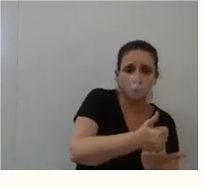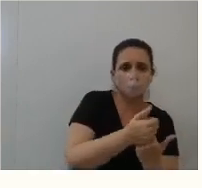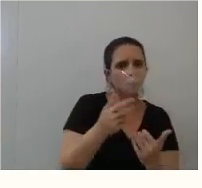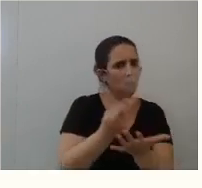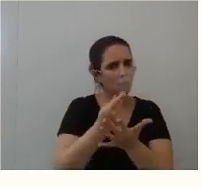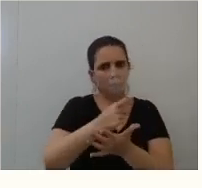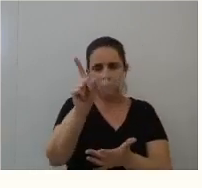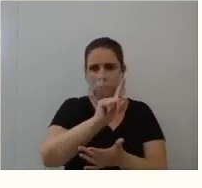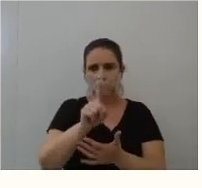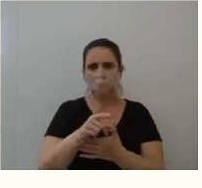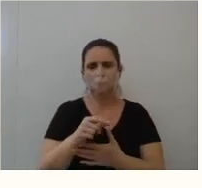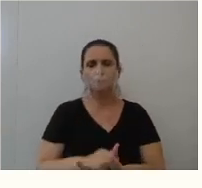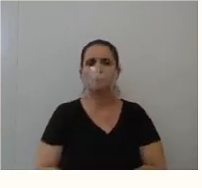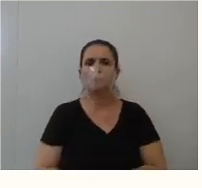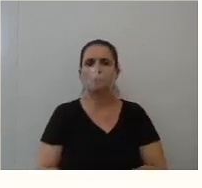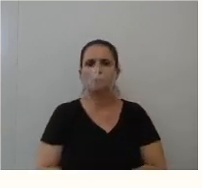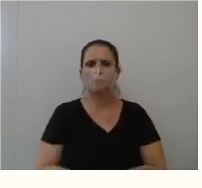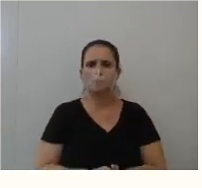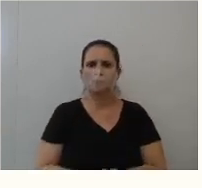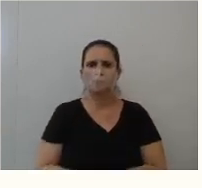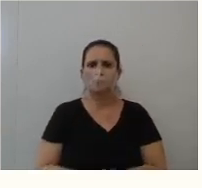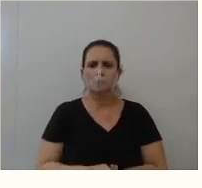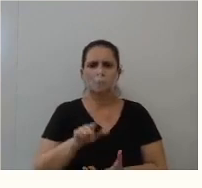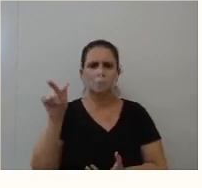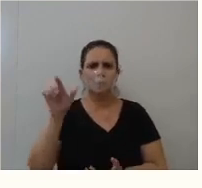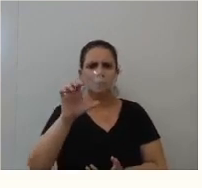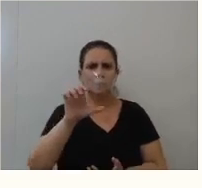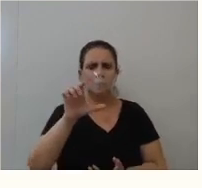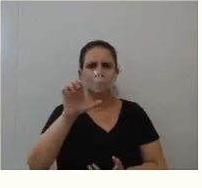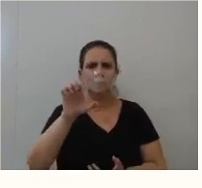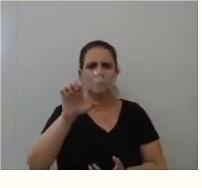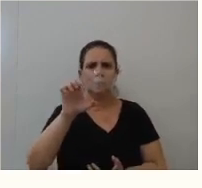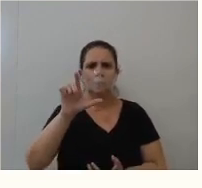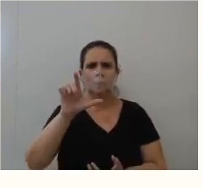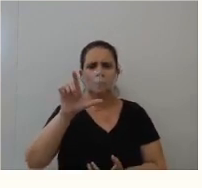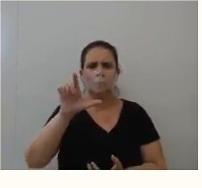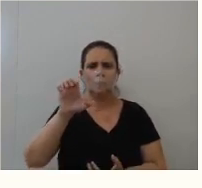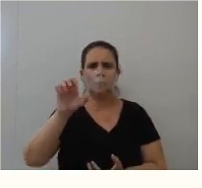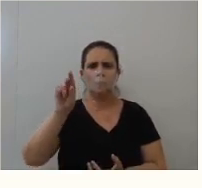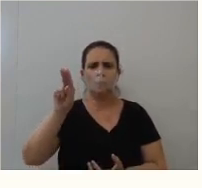não erra. Eleutério decidiu logo dormir